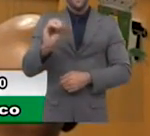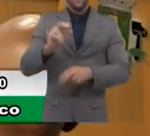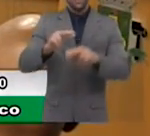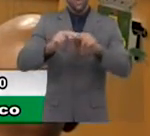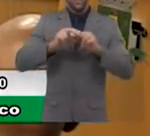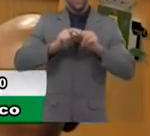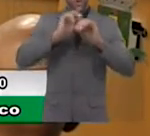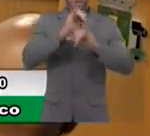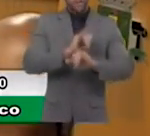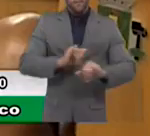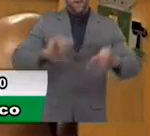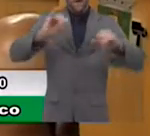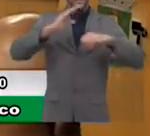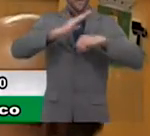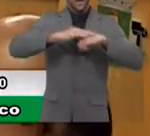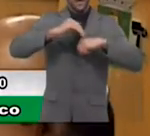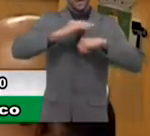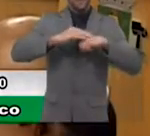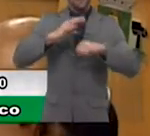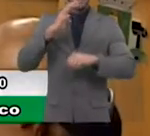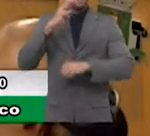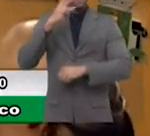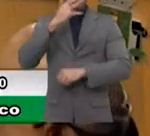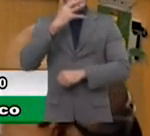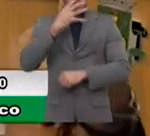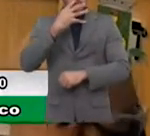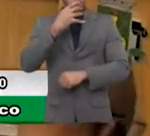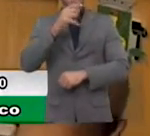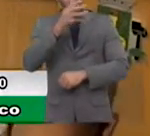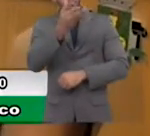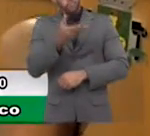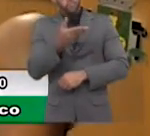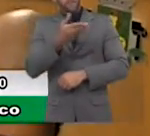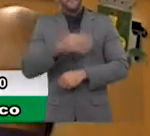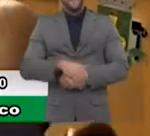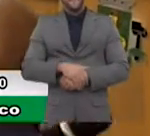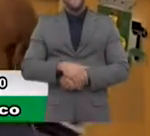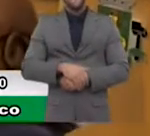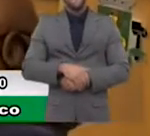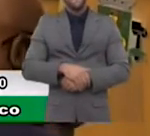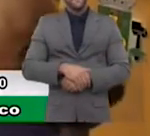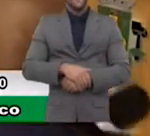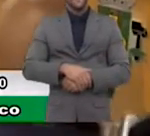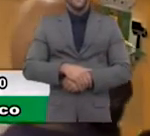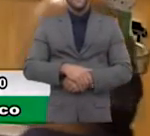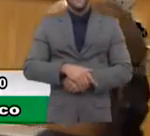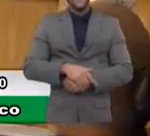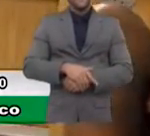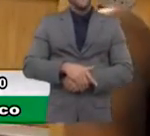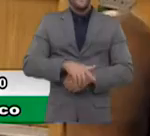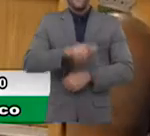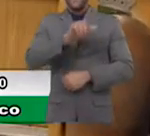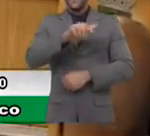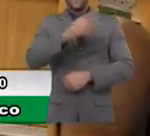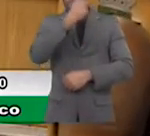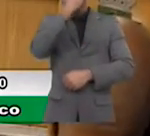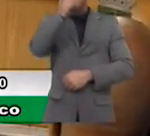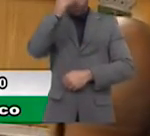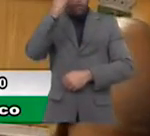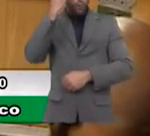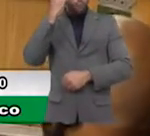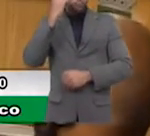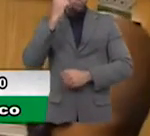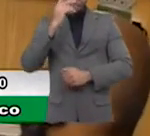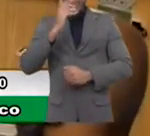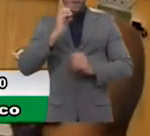o meu carinho, a minha admiração pelo vereador Tonioro, que é uma pessoa de um caráter